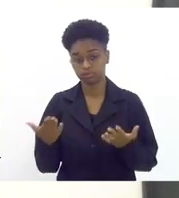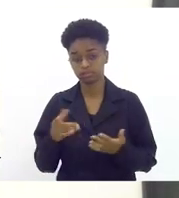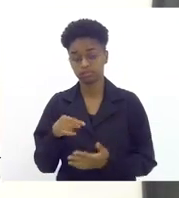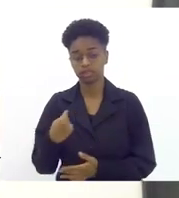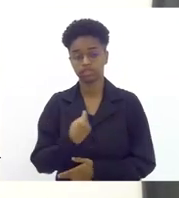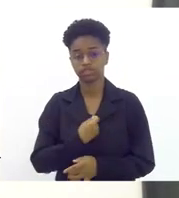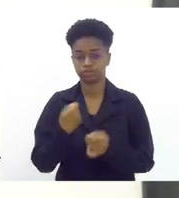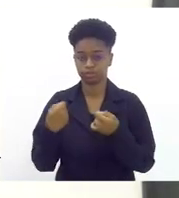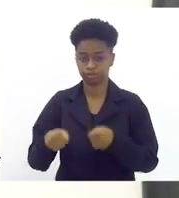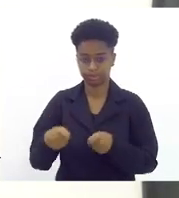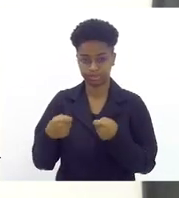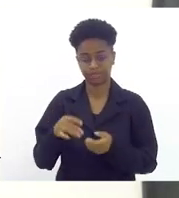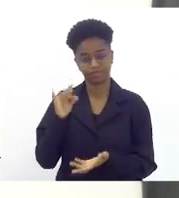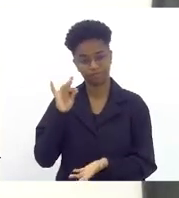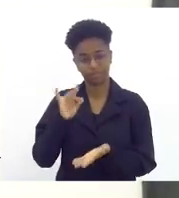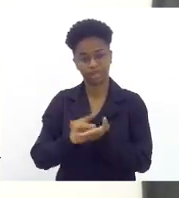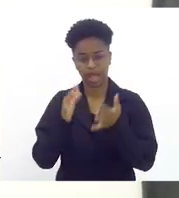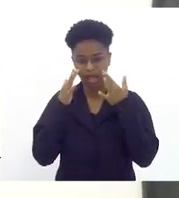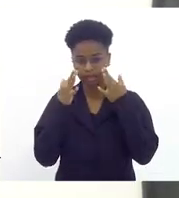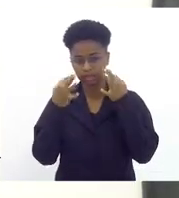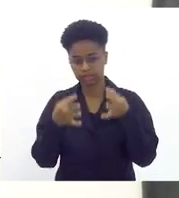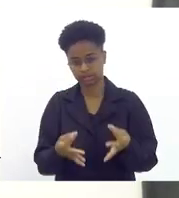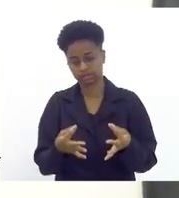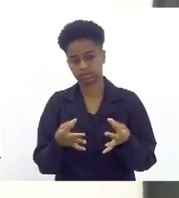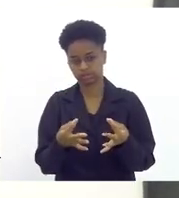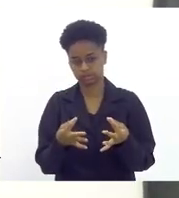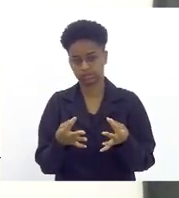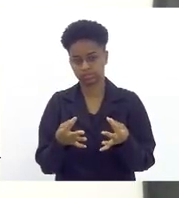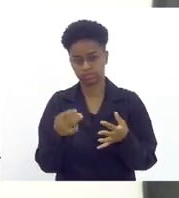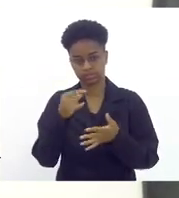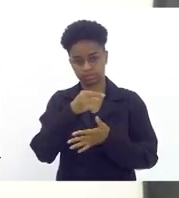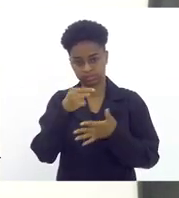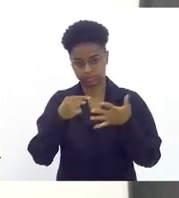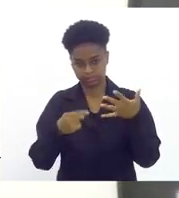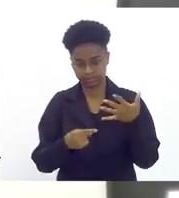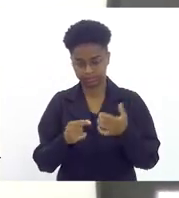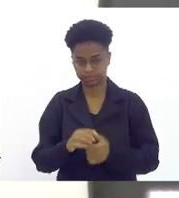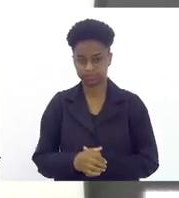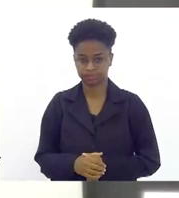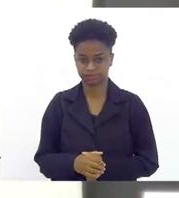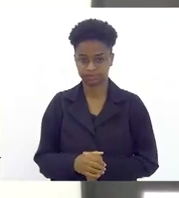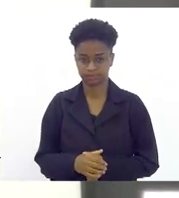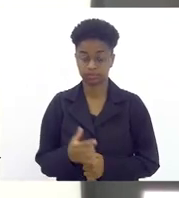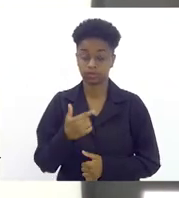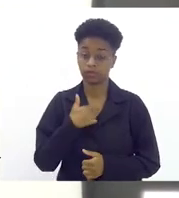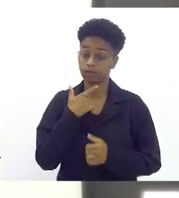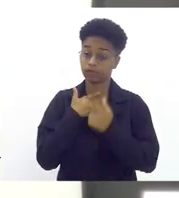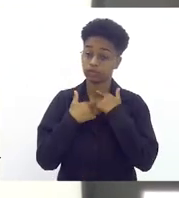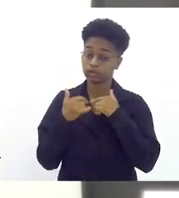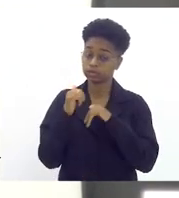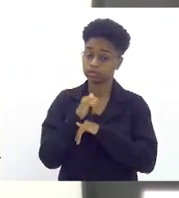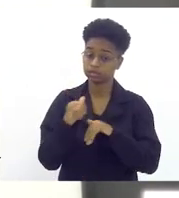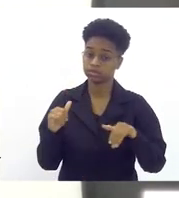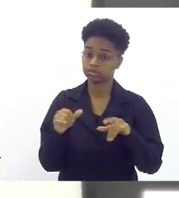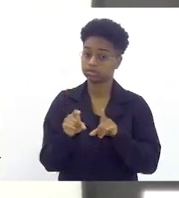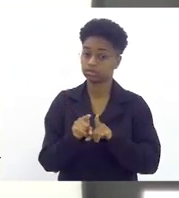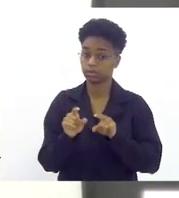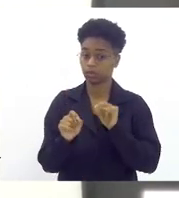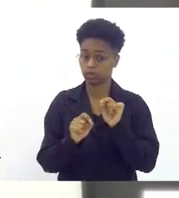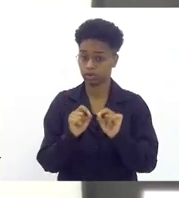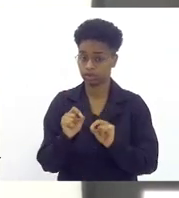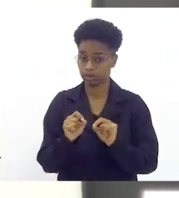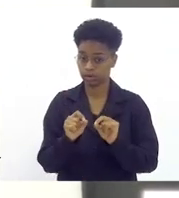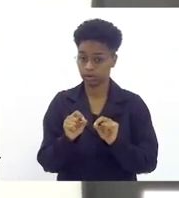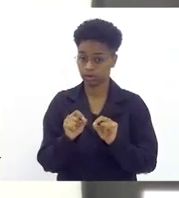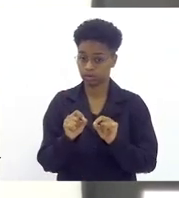precisa realmente estar atento a todas essas questões. E aí eu quero dizer o seguinte, que o